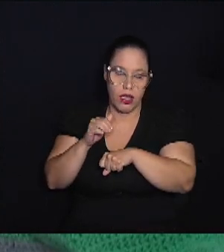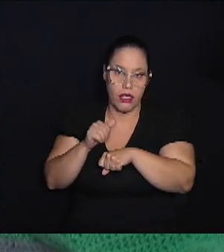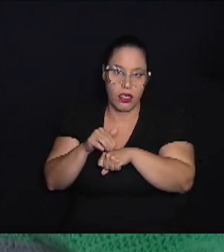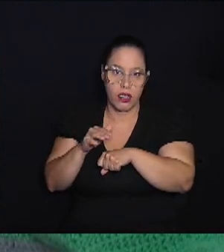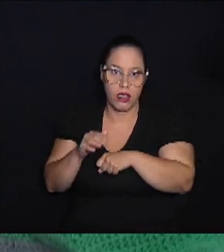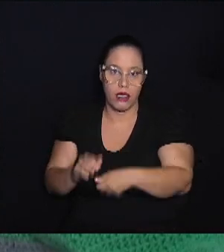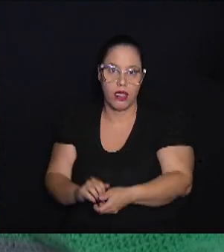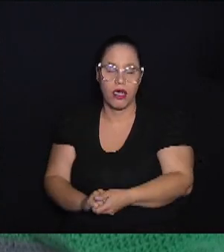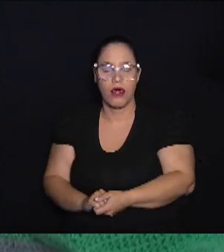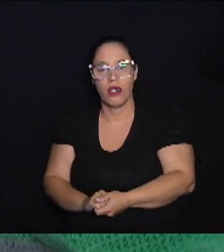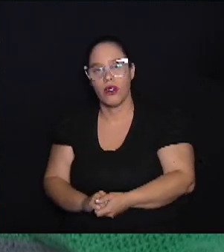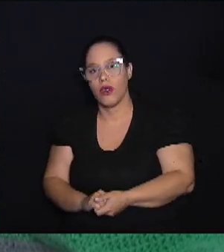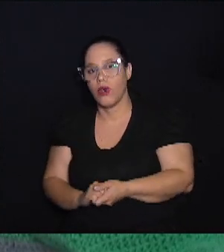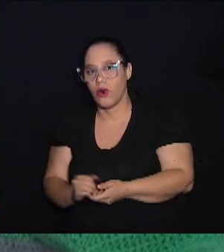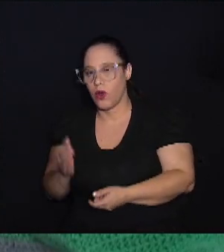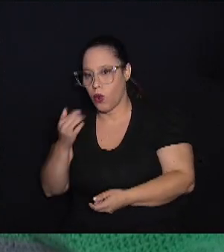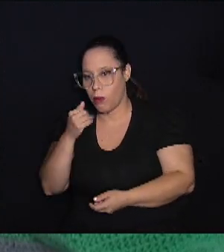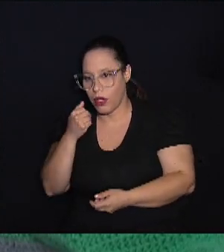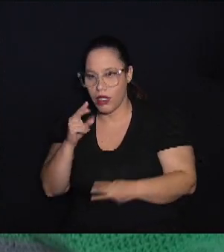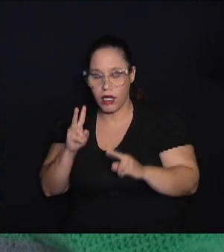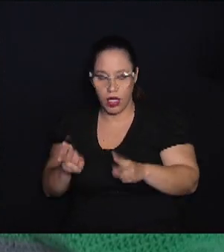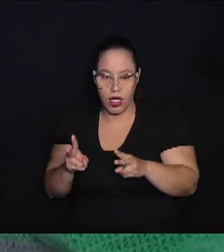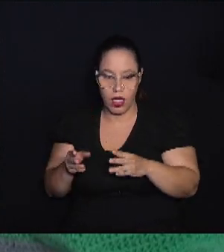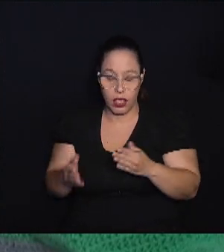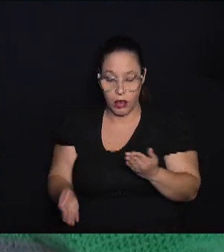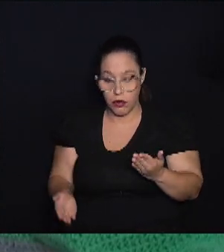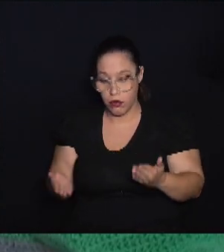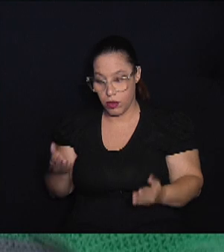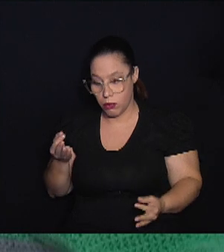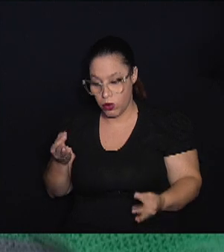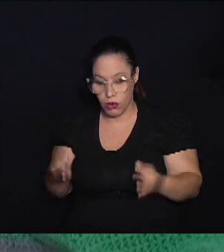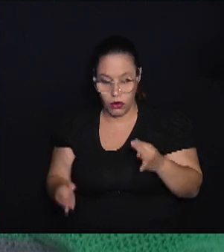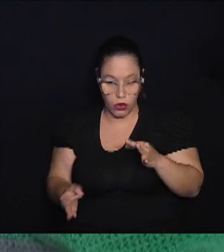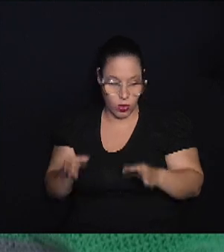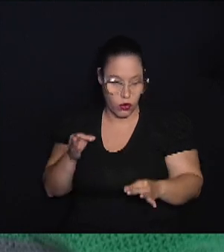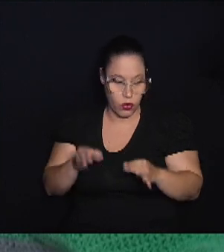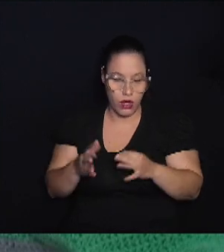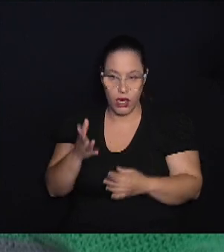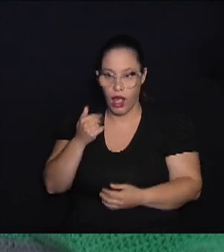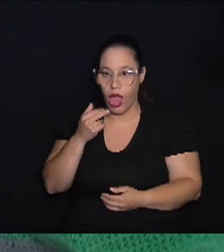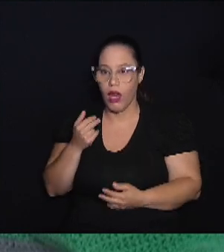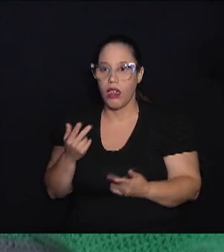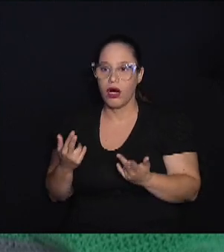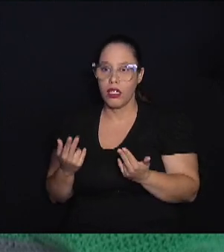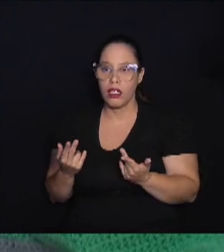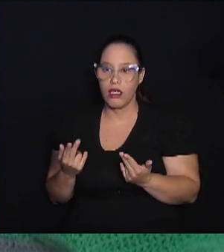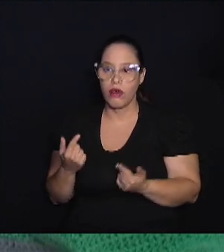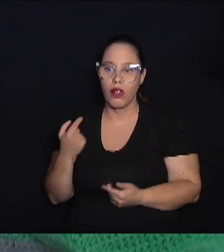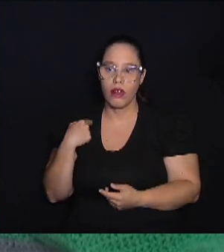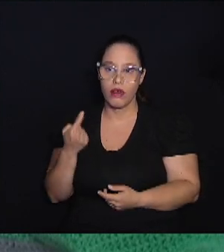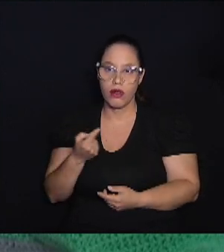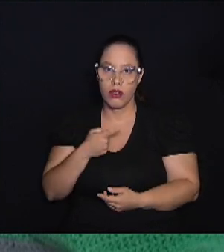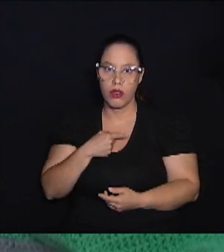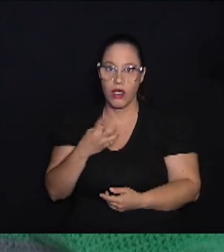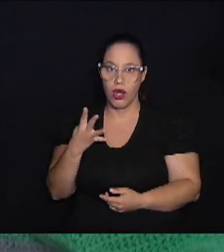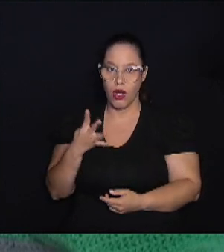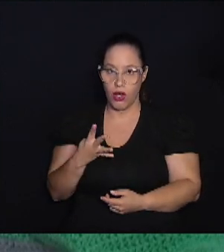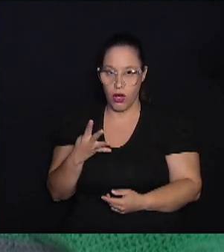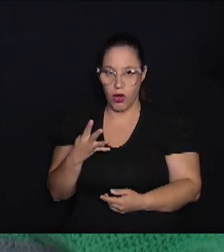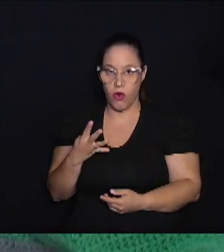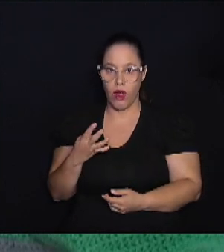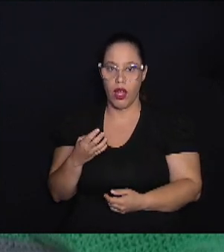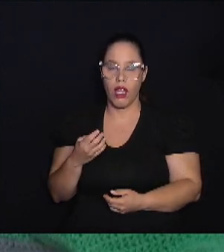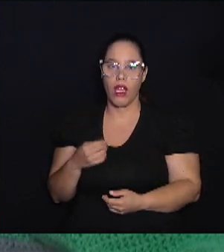eles alimentados, fracionar mais as alimentações. Igual a gente pode fazer 4 vezes ao dia, café